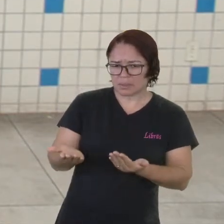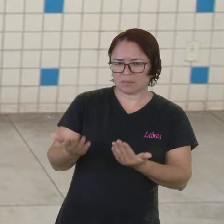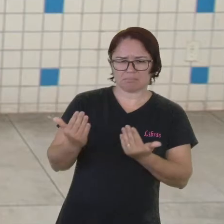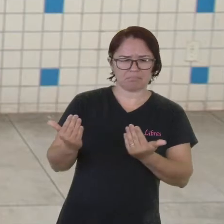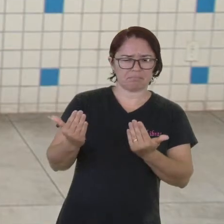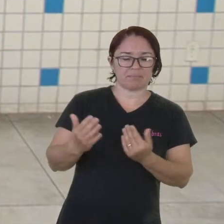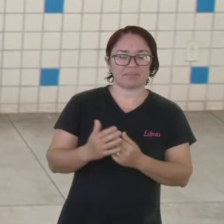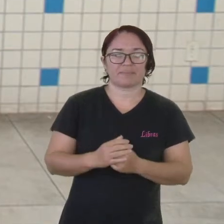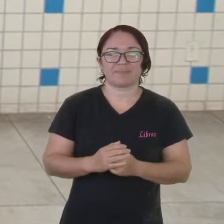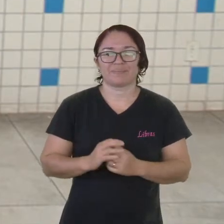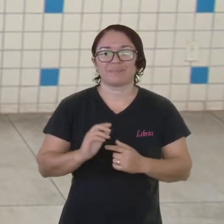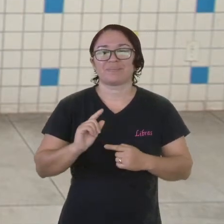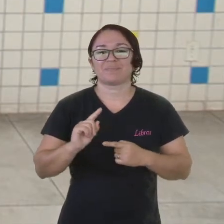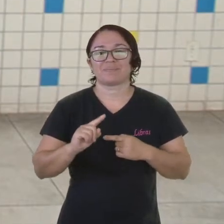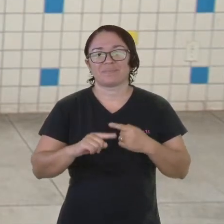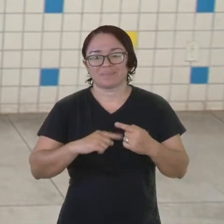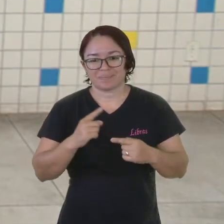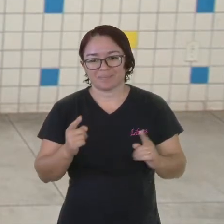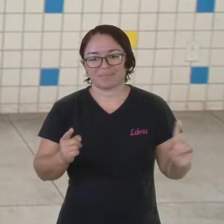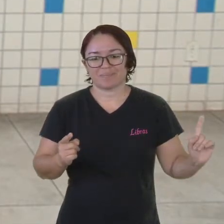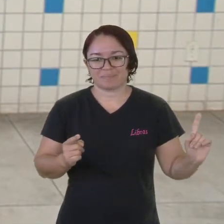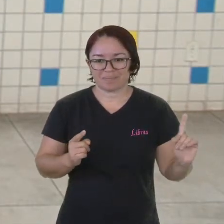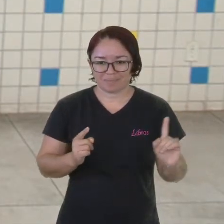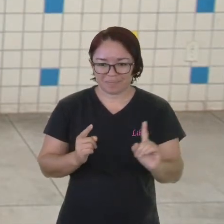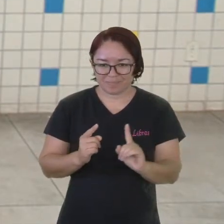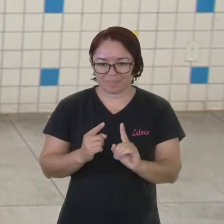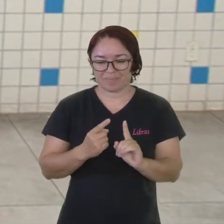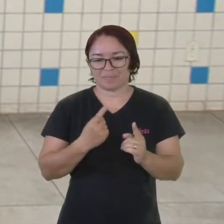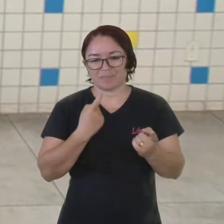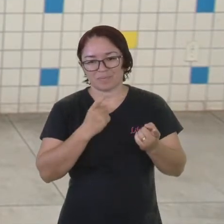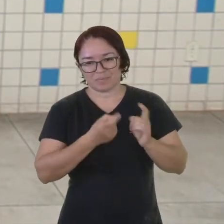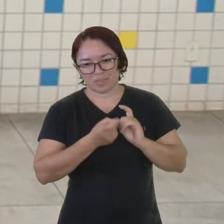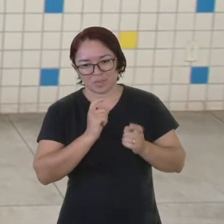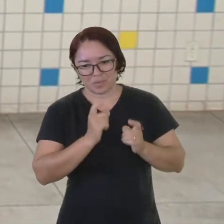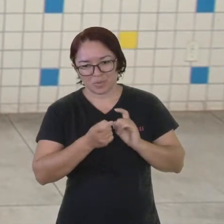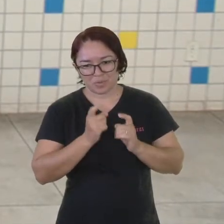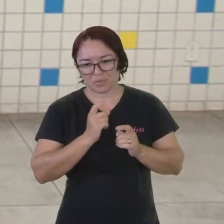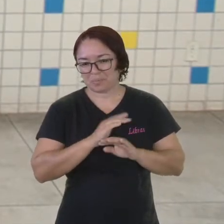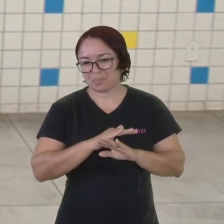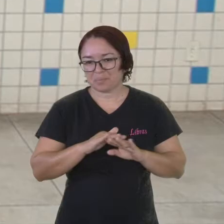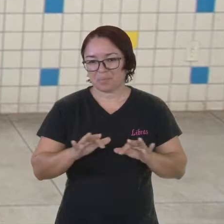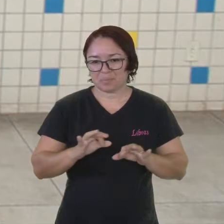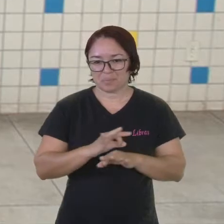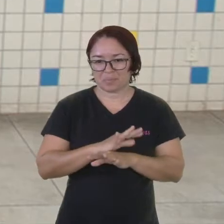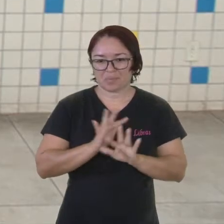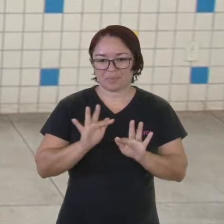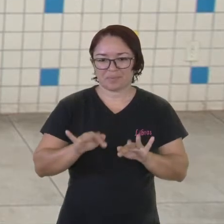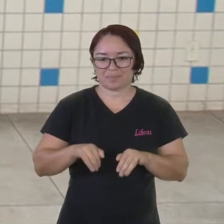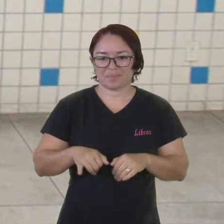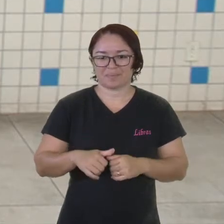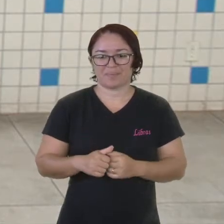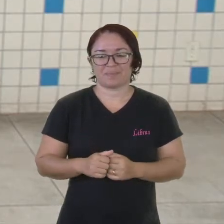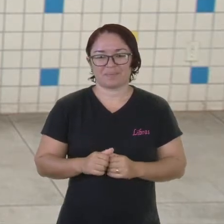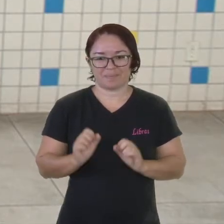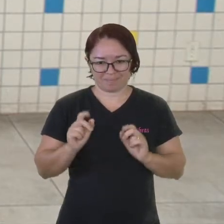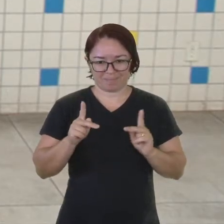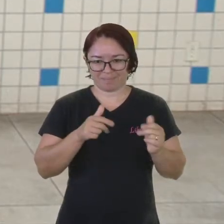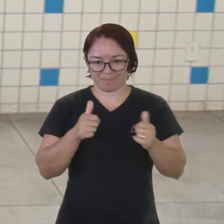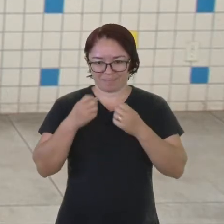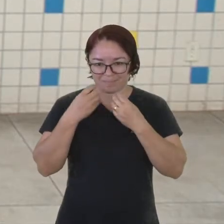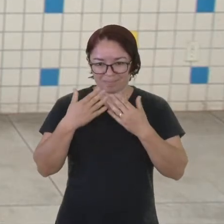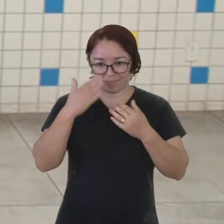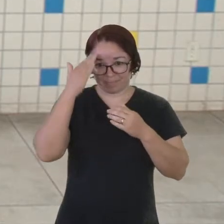o desfecho depois que tudo se resolve, depois que ele trocou o pneu, que chegou o dono. Certo? Tudo bem? Até